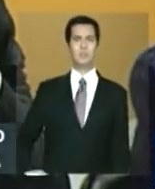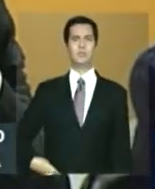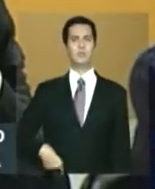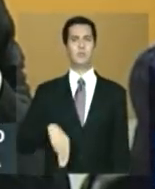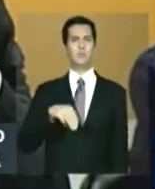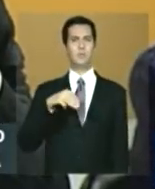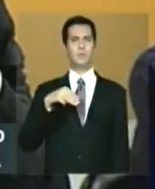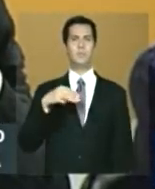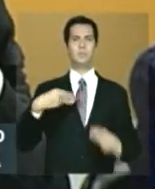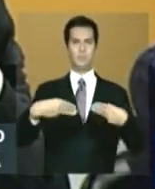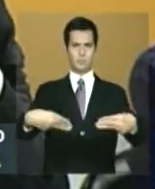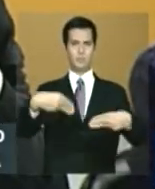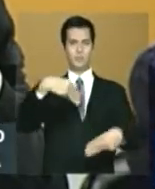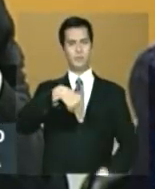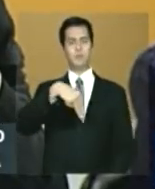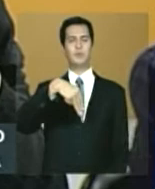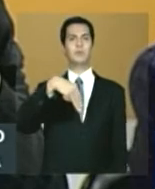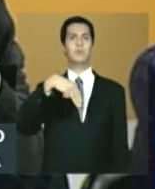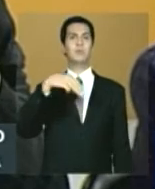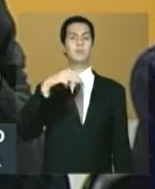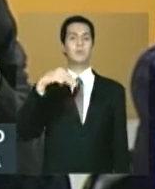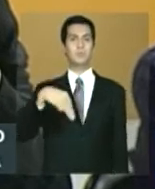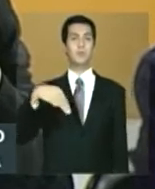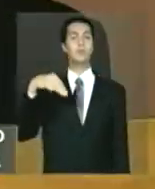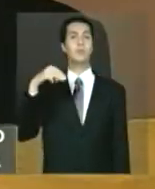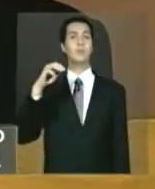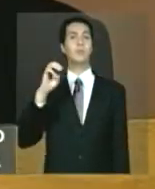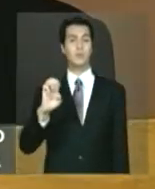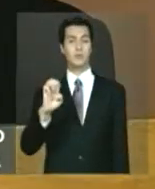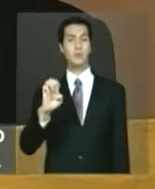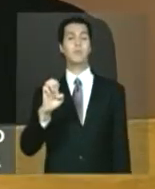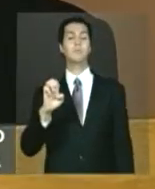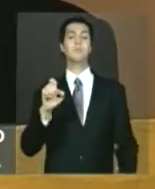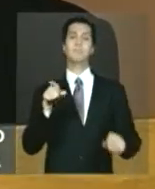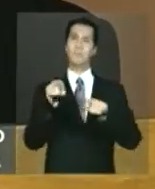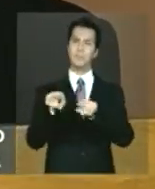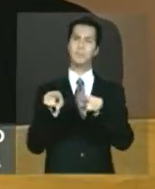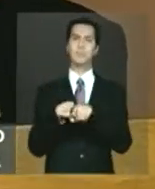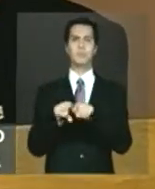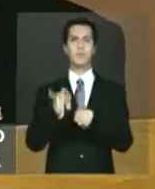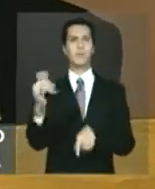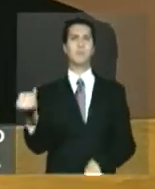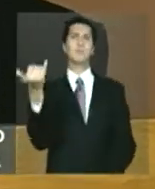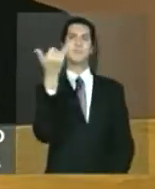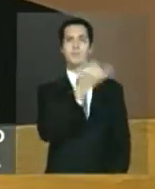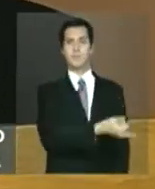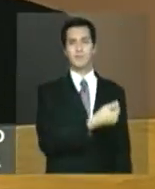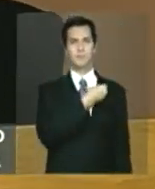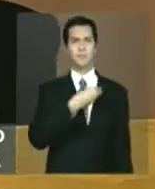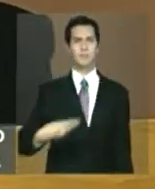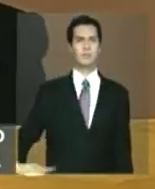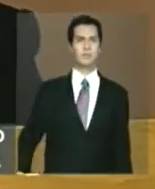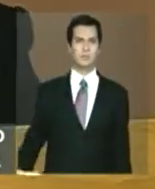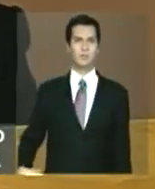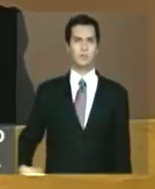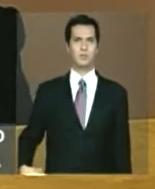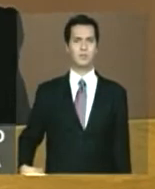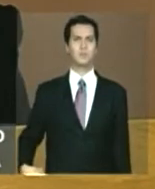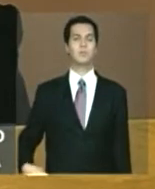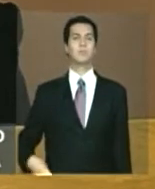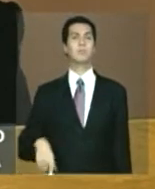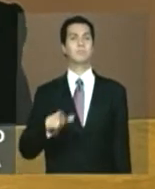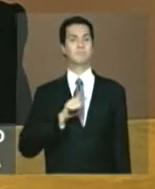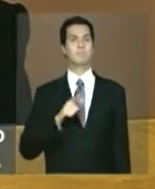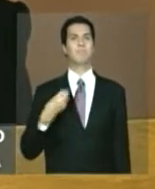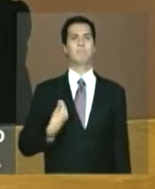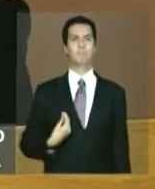aqui neste ato um grande abraço e leve também ao presidente ao Ministro eh que está de verdade